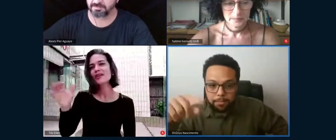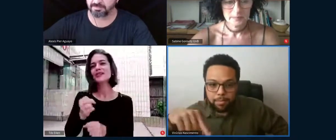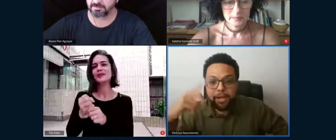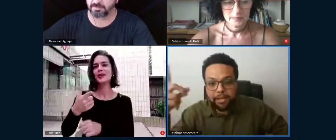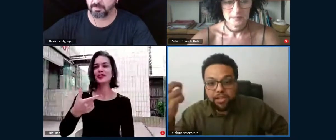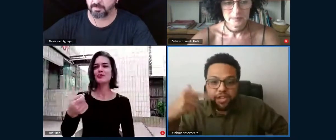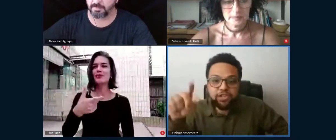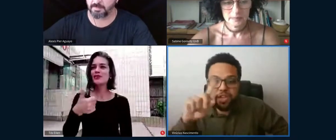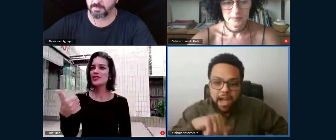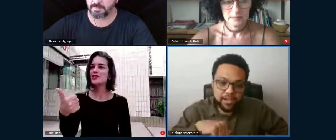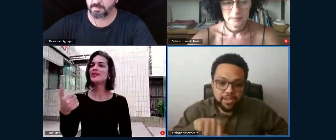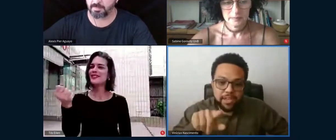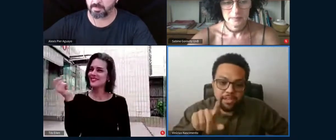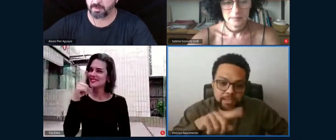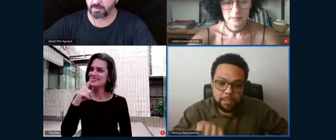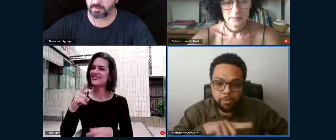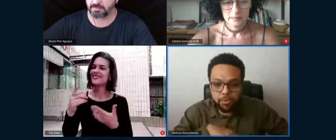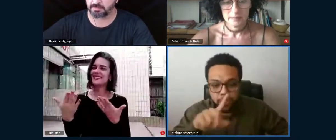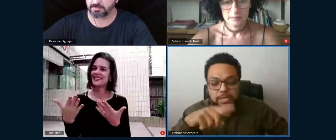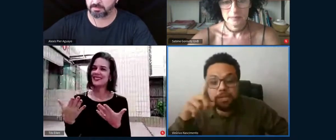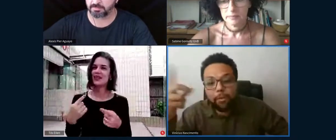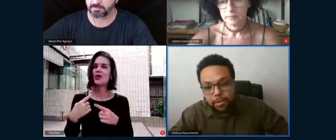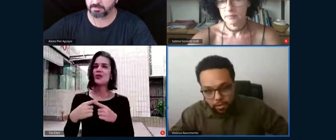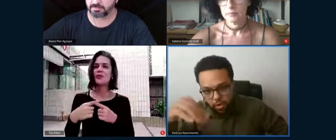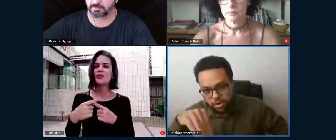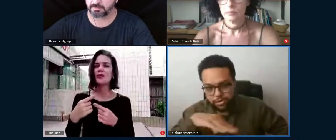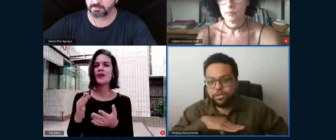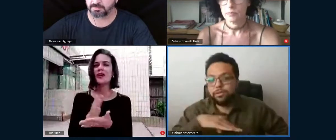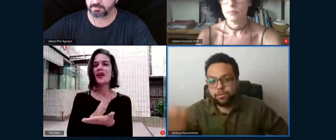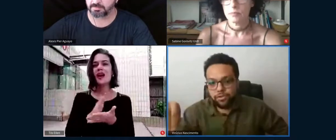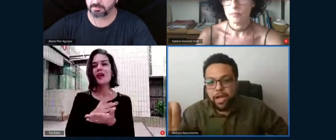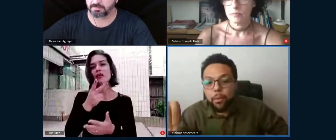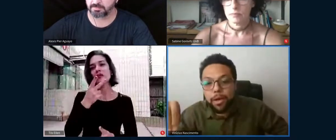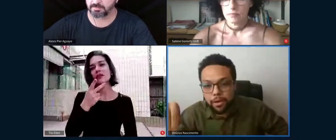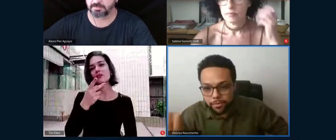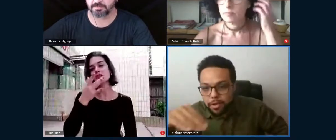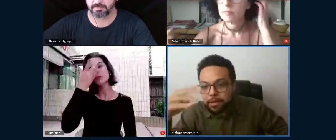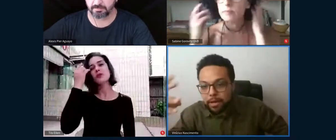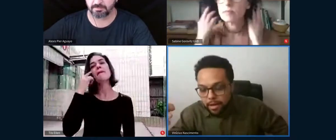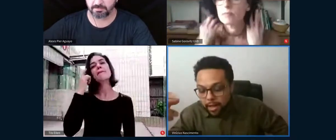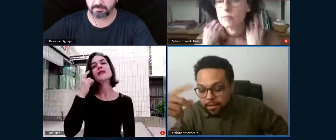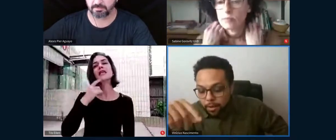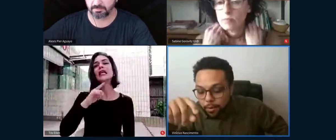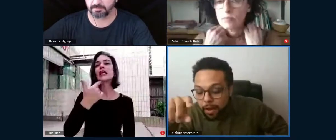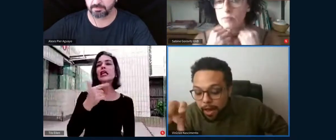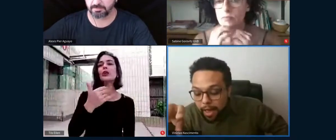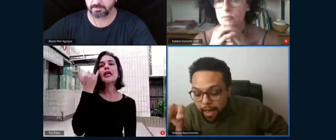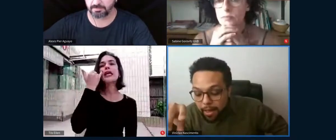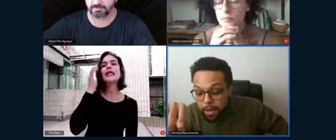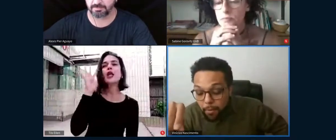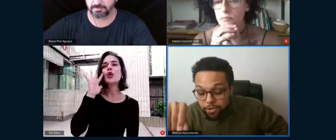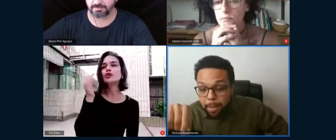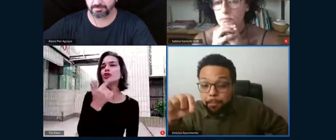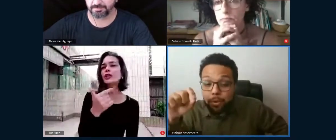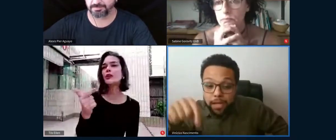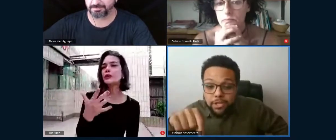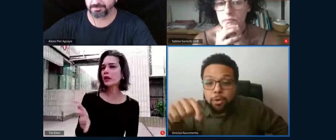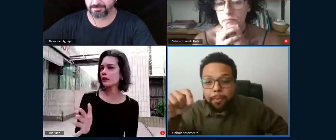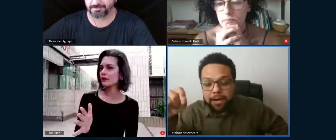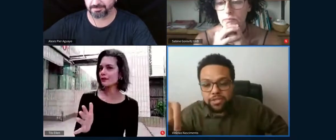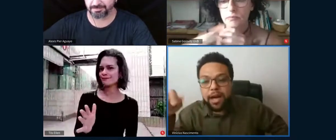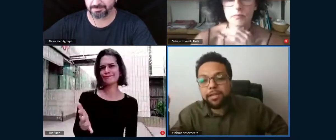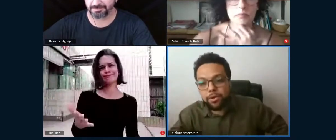sabe, porque tem gente que acha que existem posturas não ideológicas, o que já é um erro, né? Então, eu acho